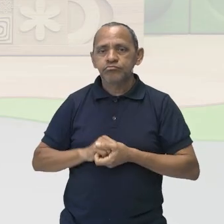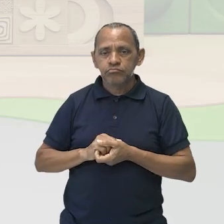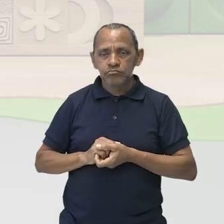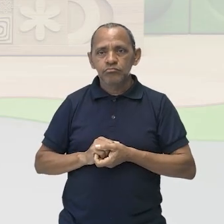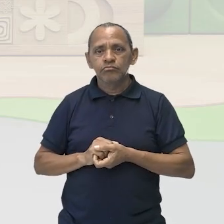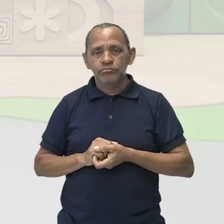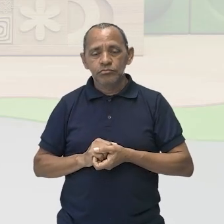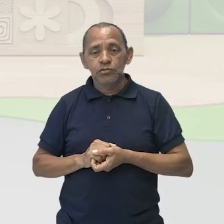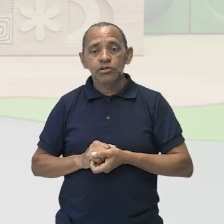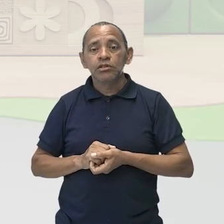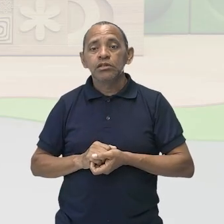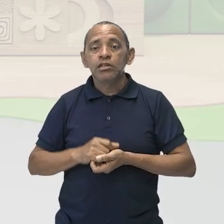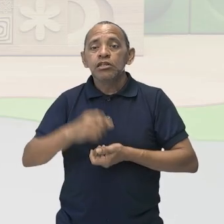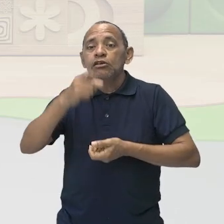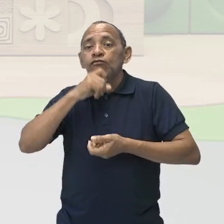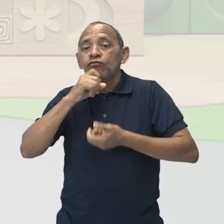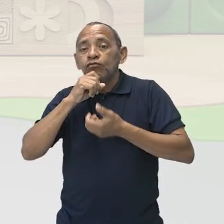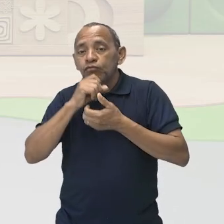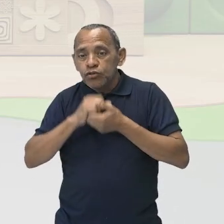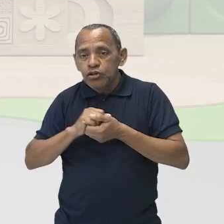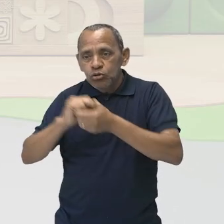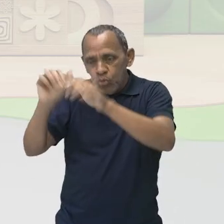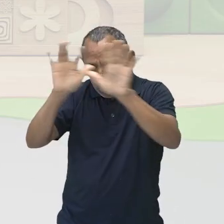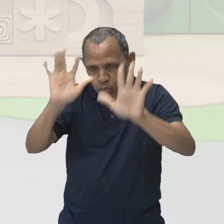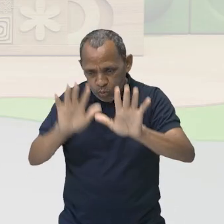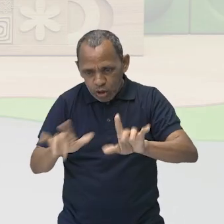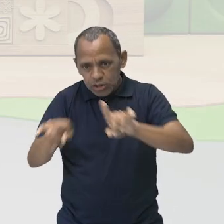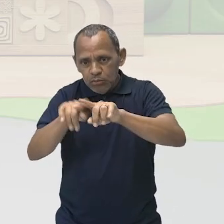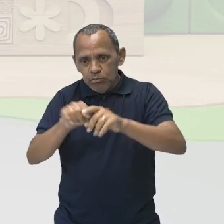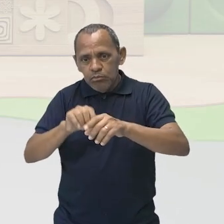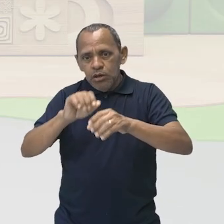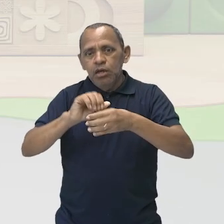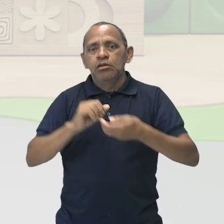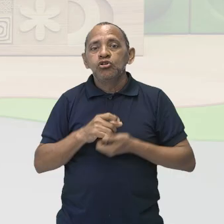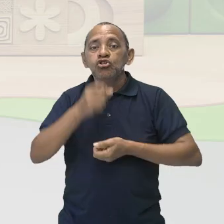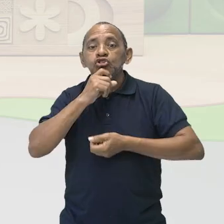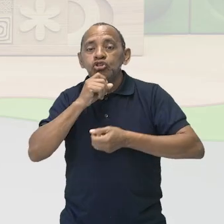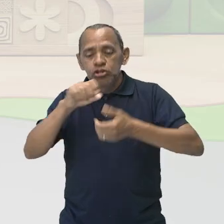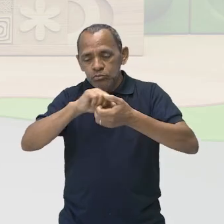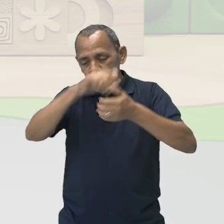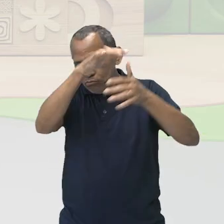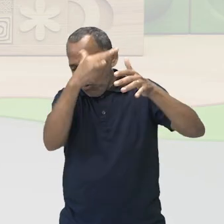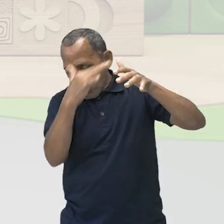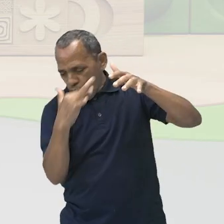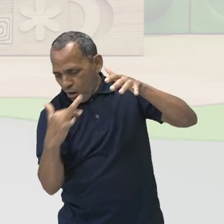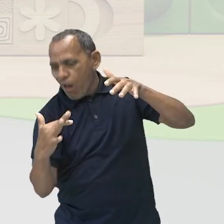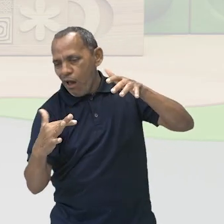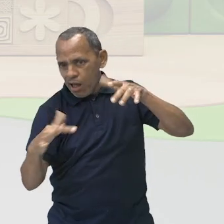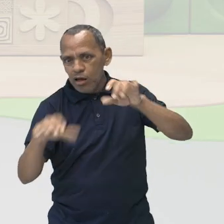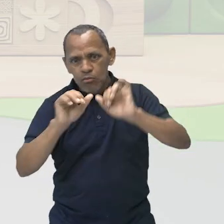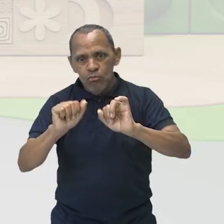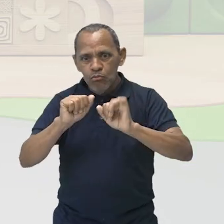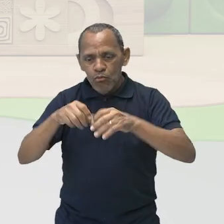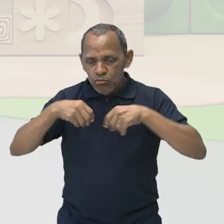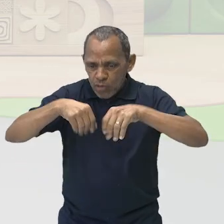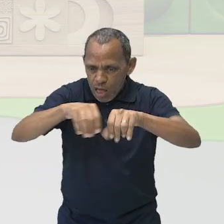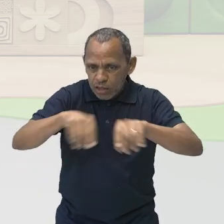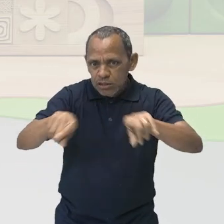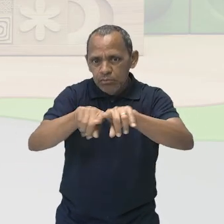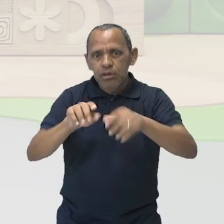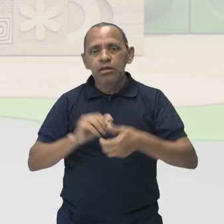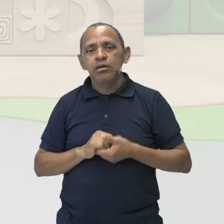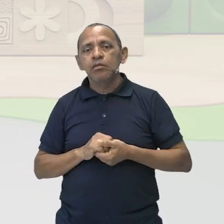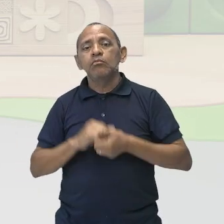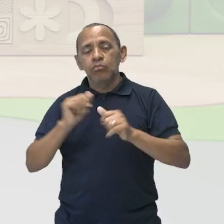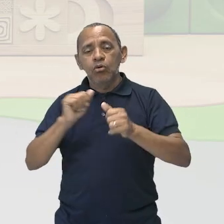e deslizamentos de terra, onde o deslocamento repentino de grandes massas de neve, de gelo ou terra gera infrações que